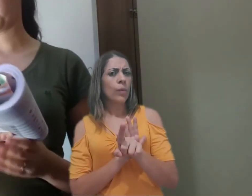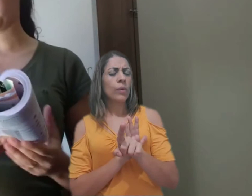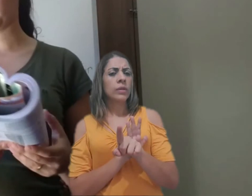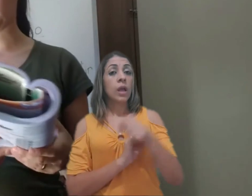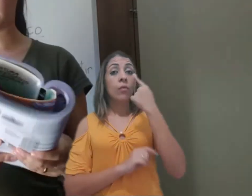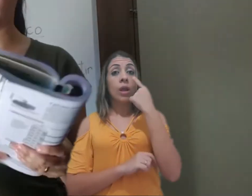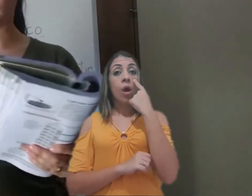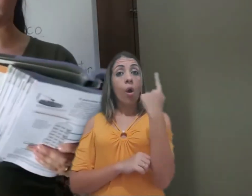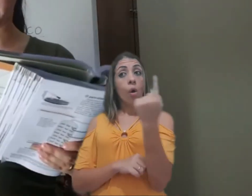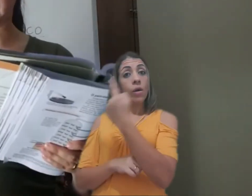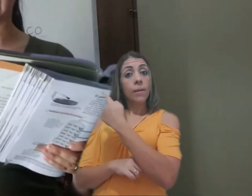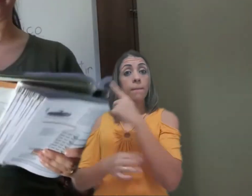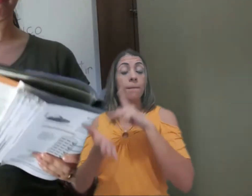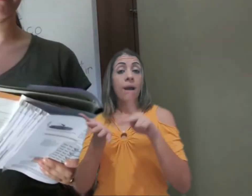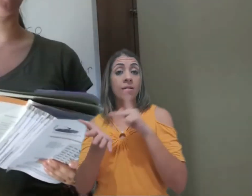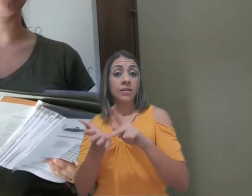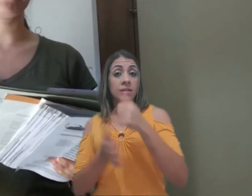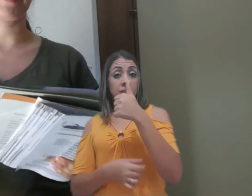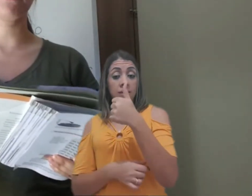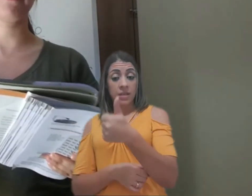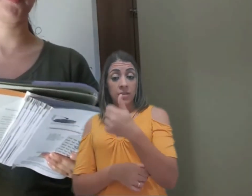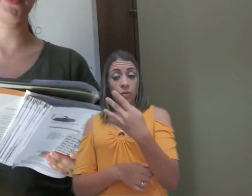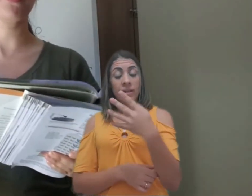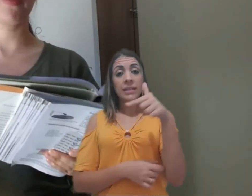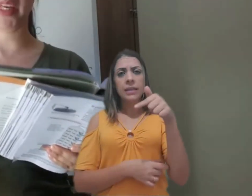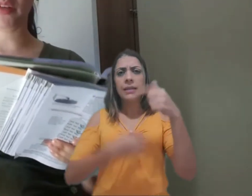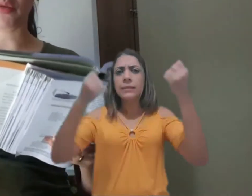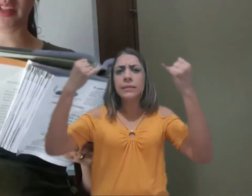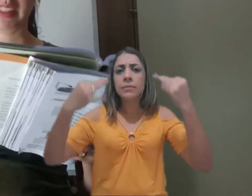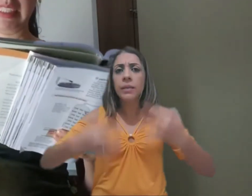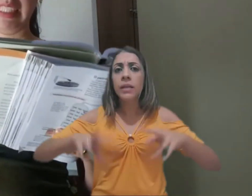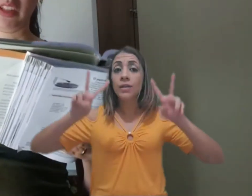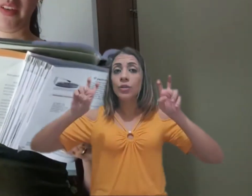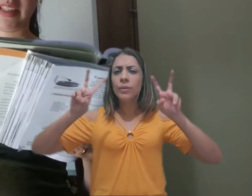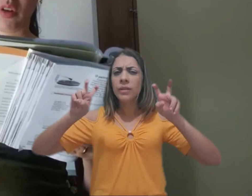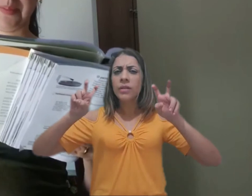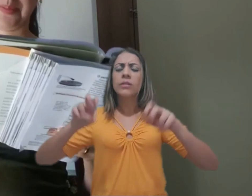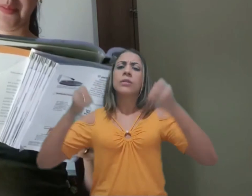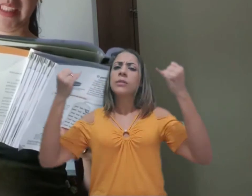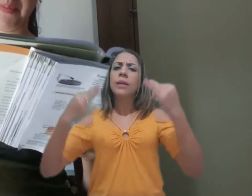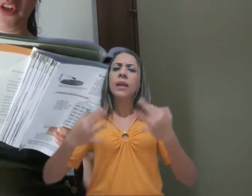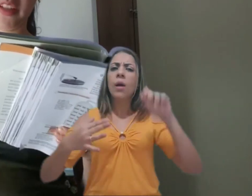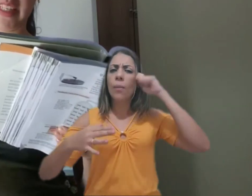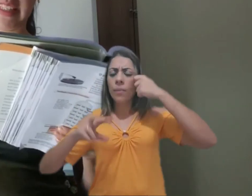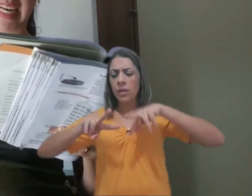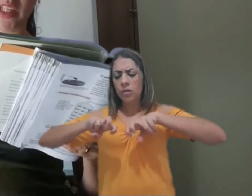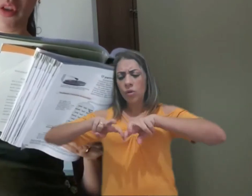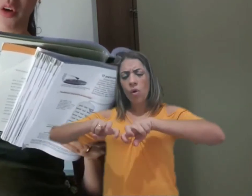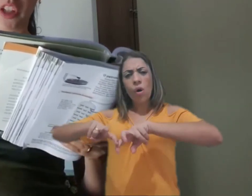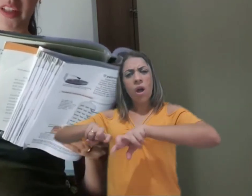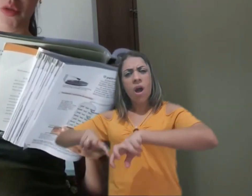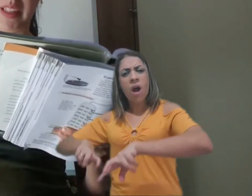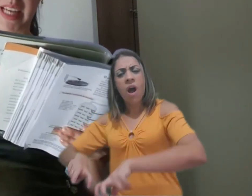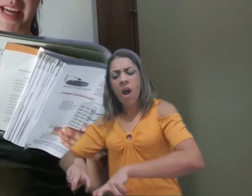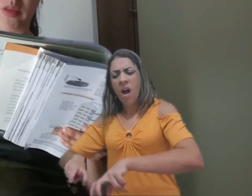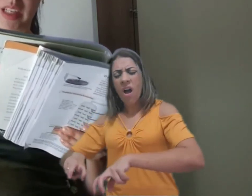questão que eu pedi para vocês de olho no tema, da página 147, que fala um pouquinho sobre isso. Então, fala assim, ó. Depois de ser extraído de